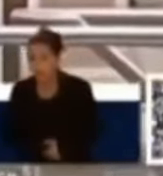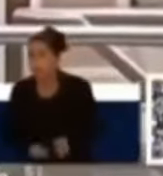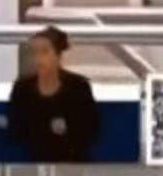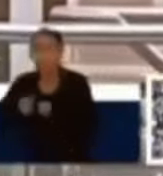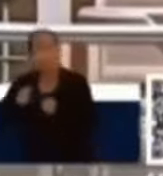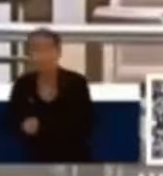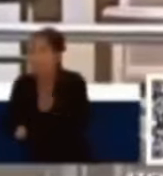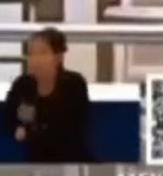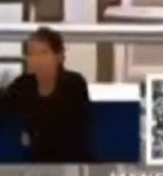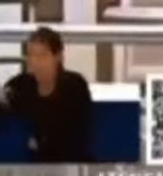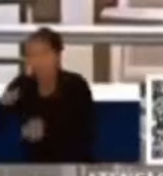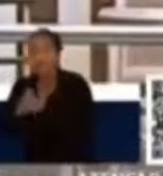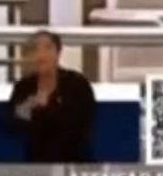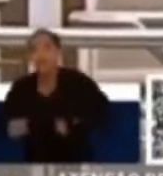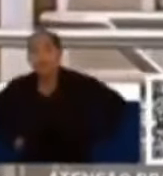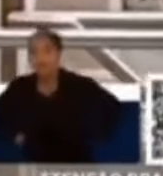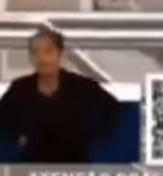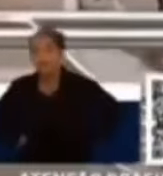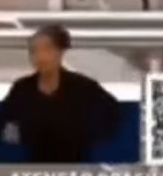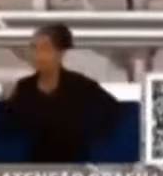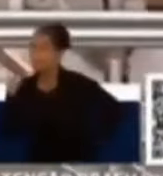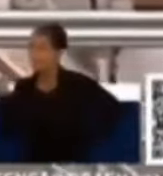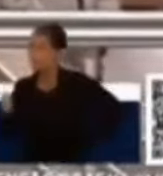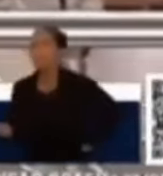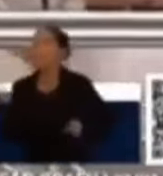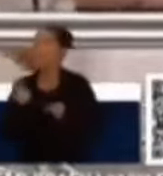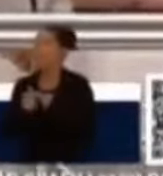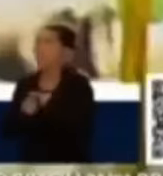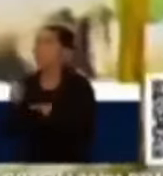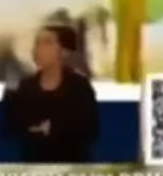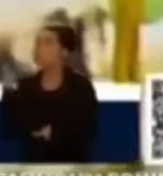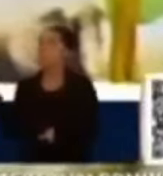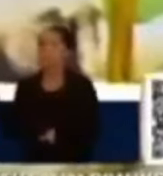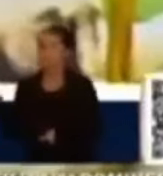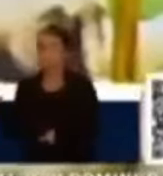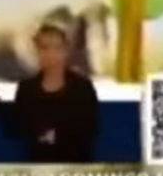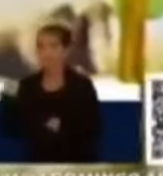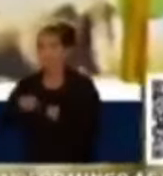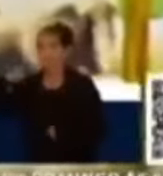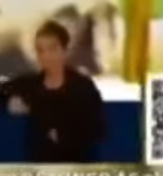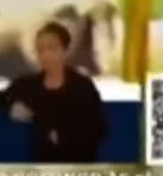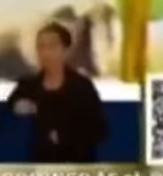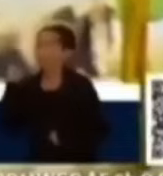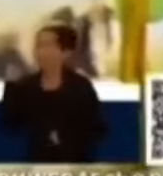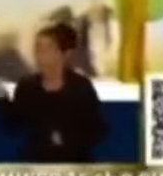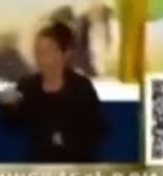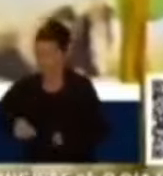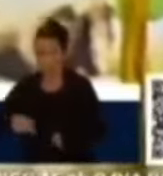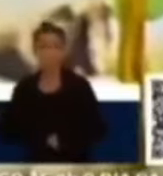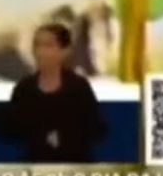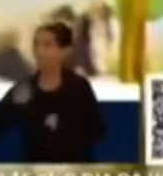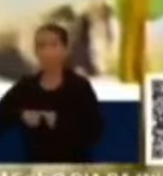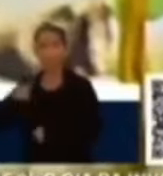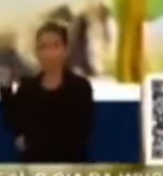Não, não sai não, porque se sair não vai voltar não. Se sair não vai voltar, então não